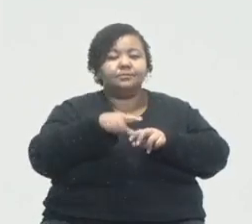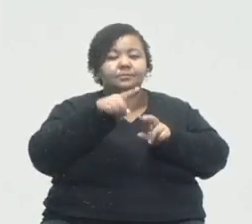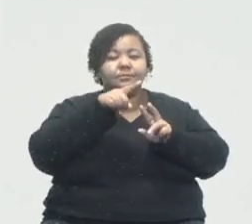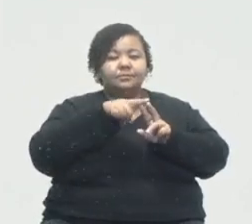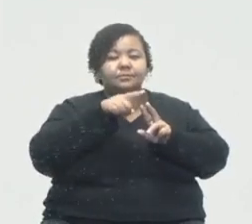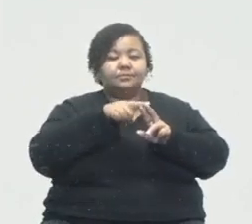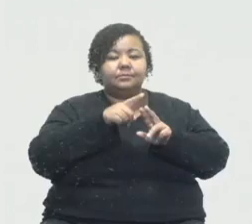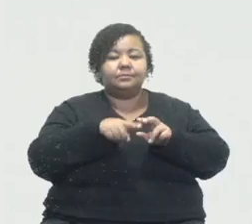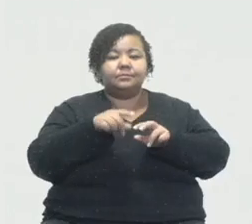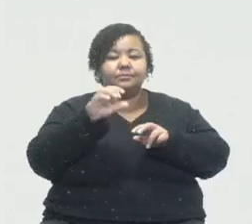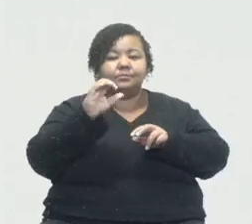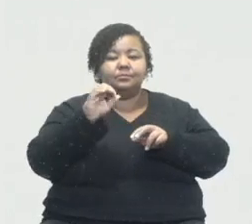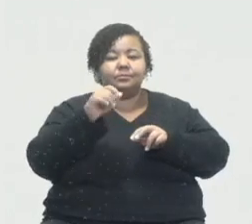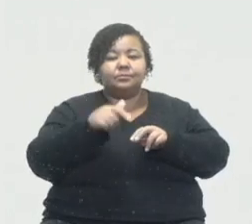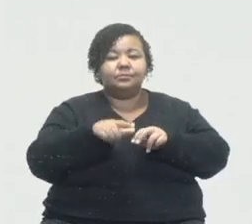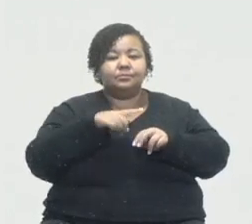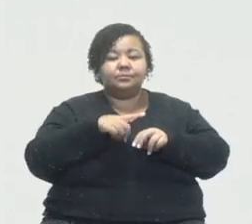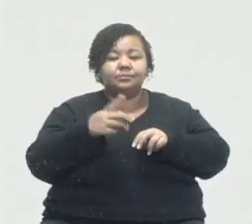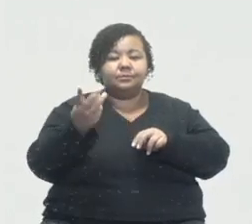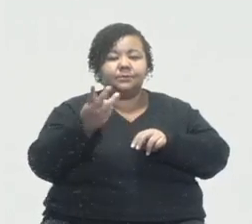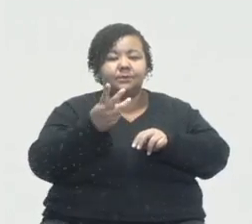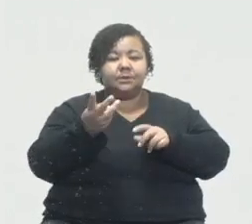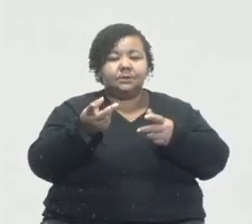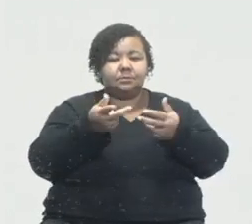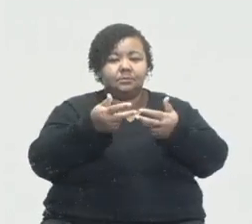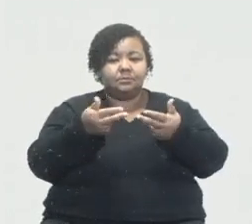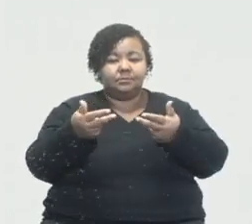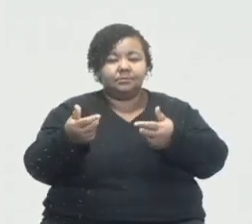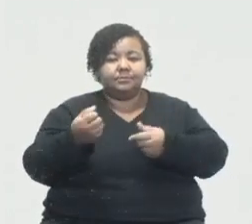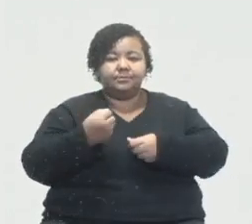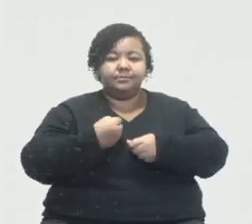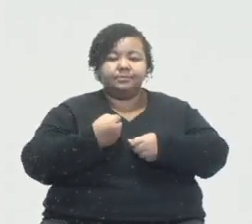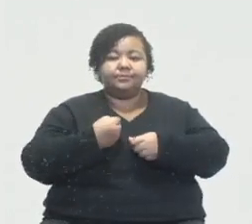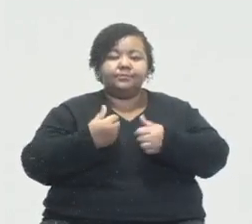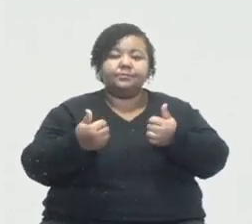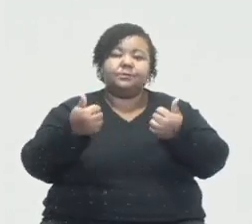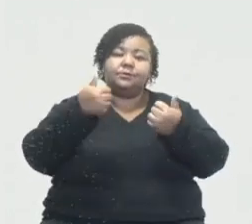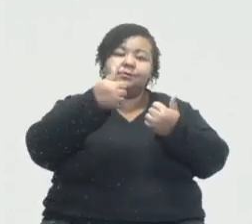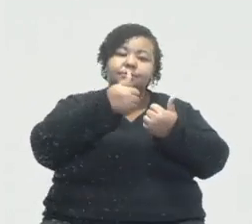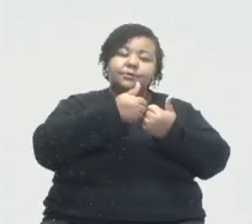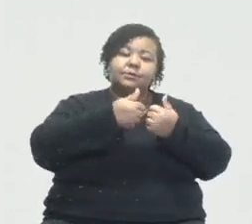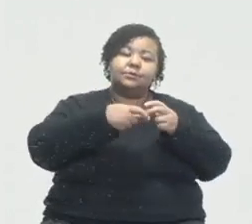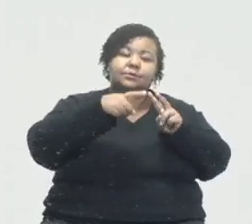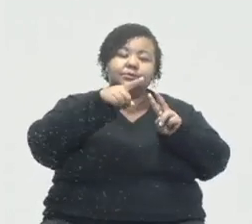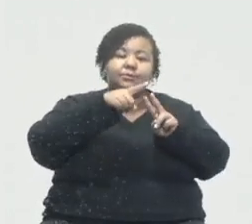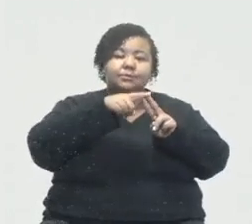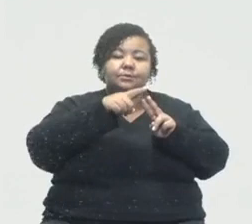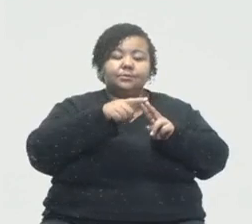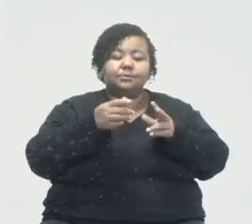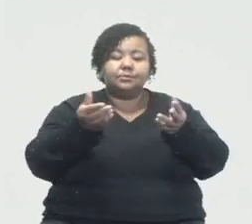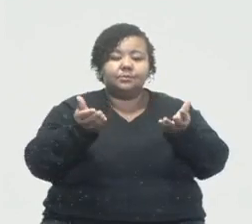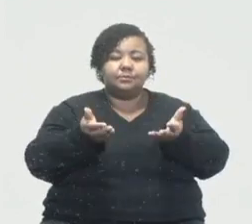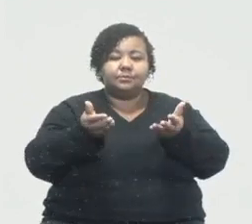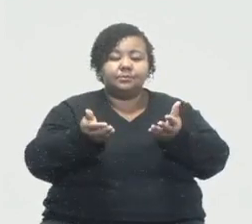possui quantas componentes? 3 componentes. Então, substituindo os vetores, agora fazendo